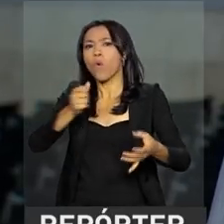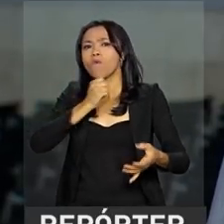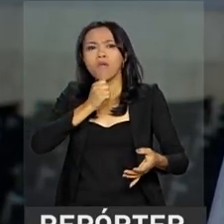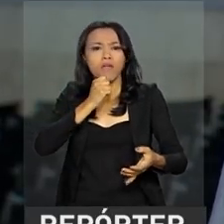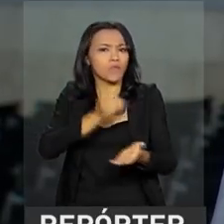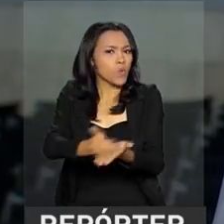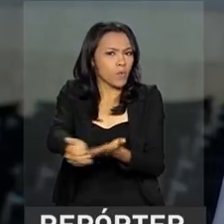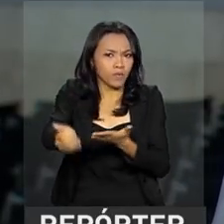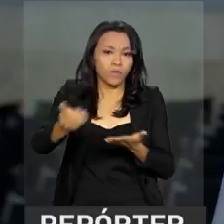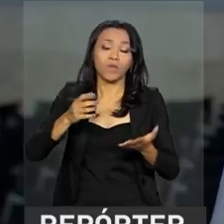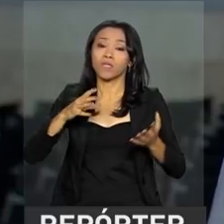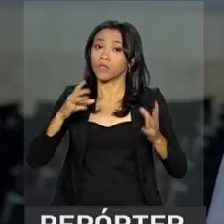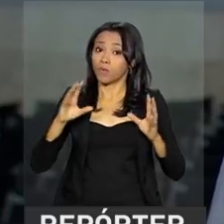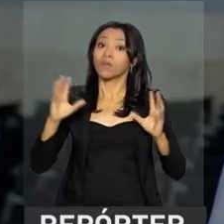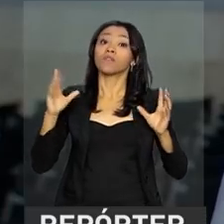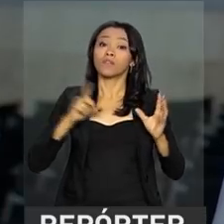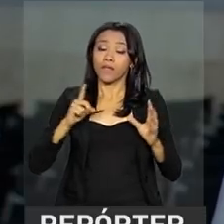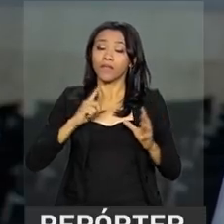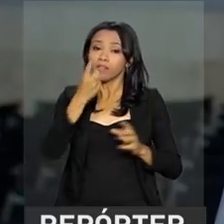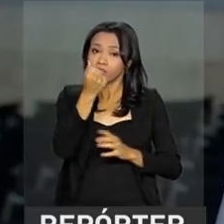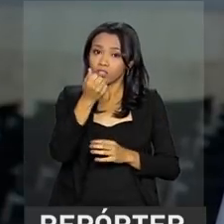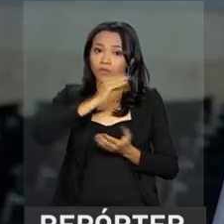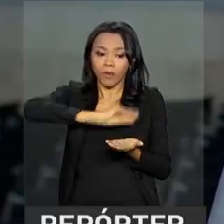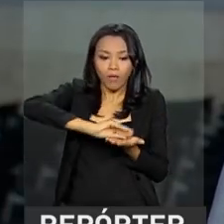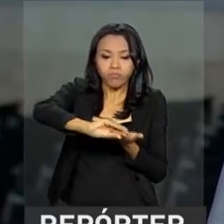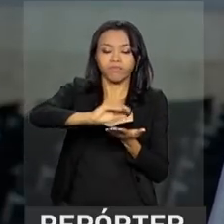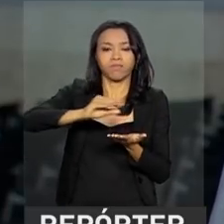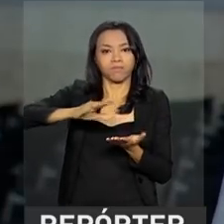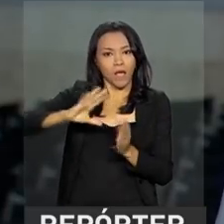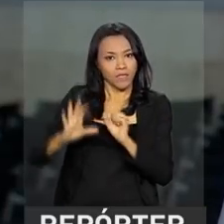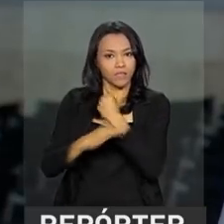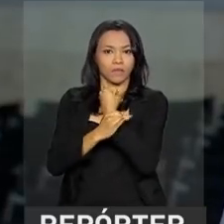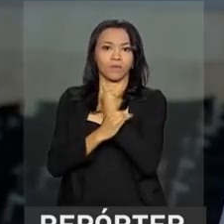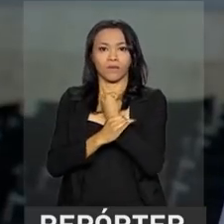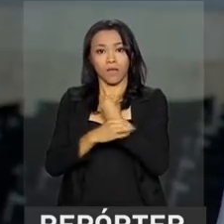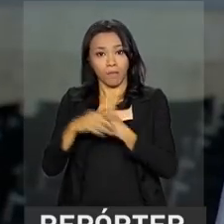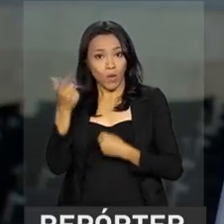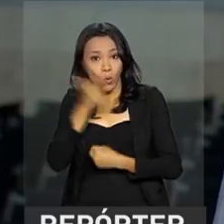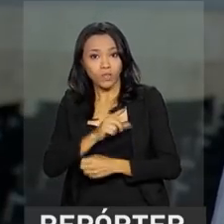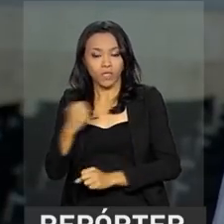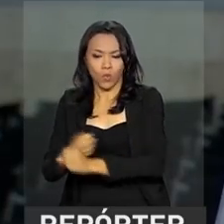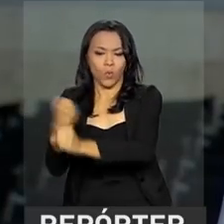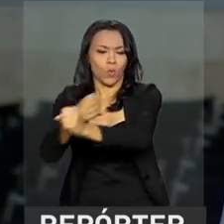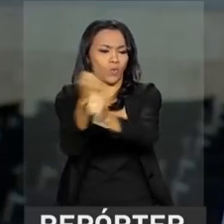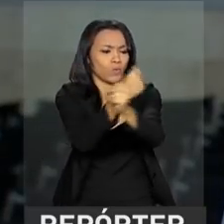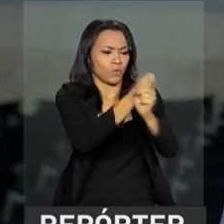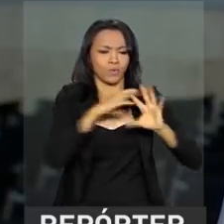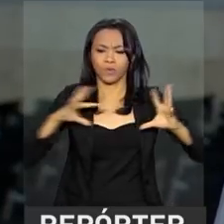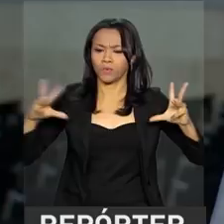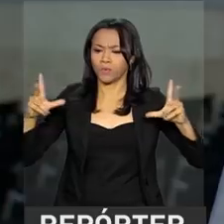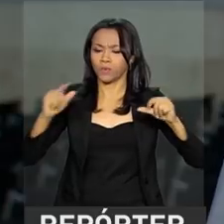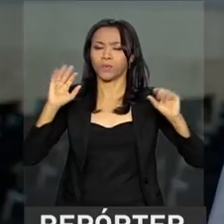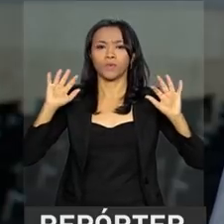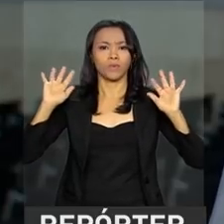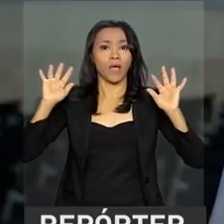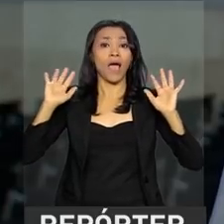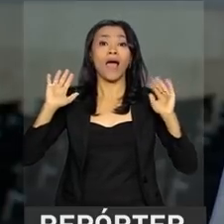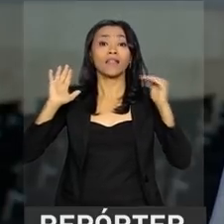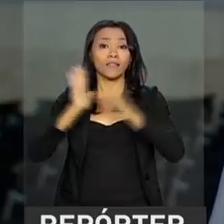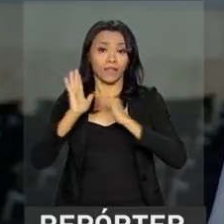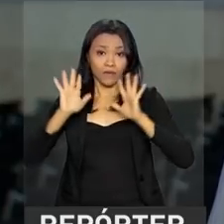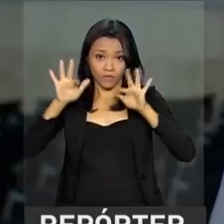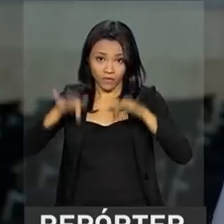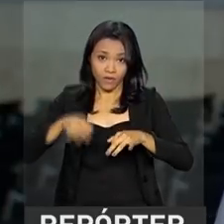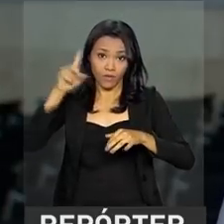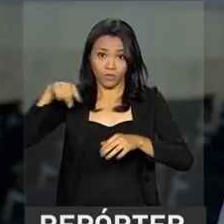todos os recursos estão garantidos a meta é que tudo esteja concluído até o final do ano que vem ea sociedade